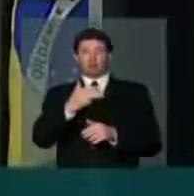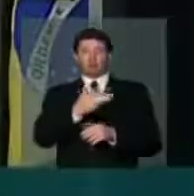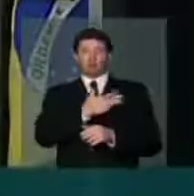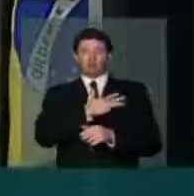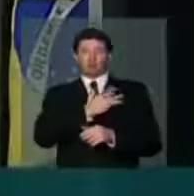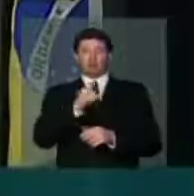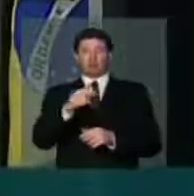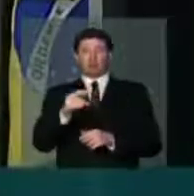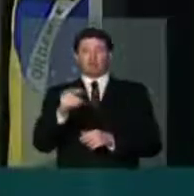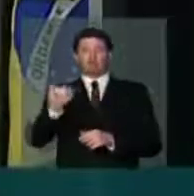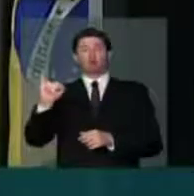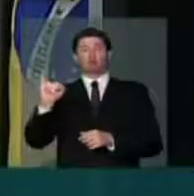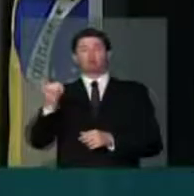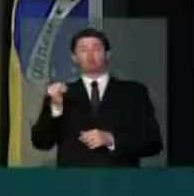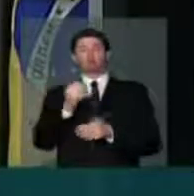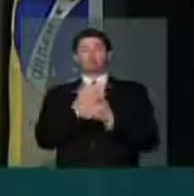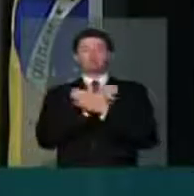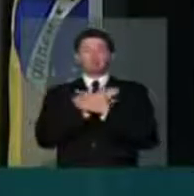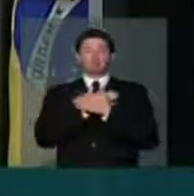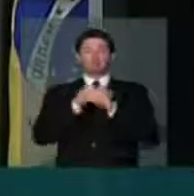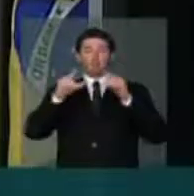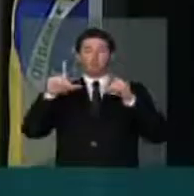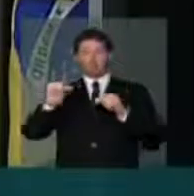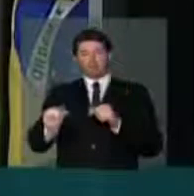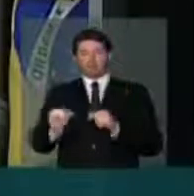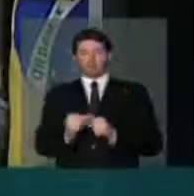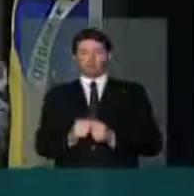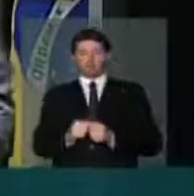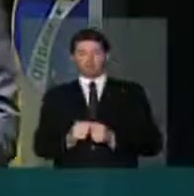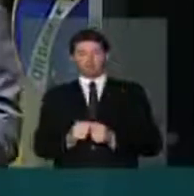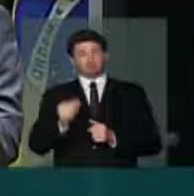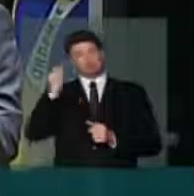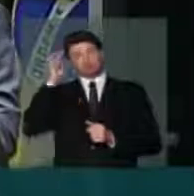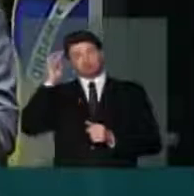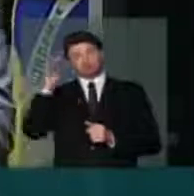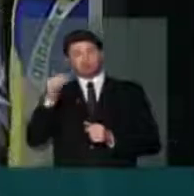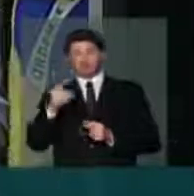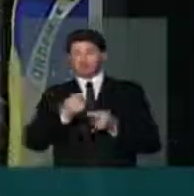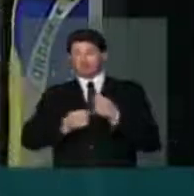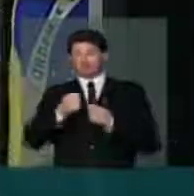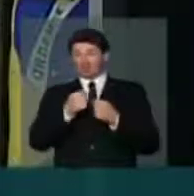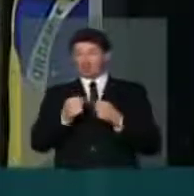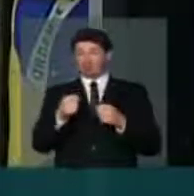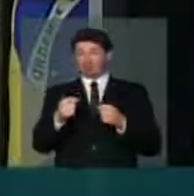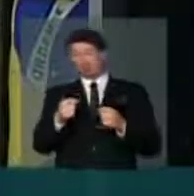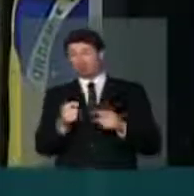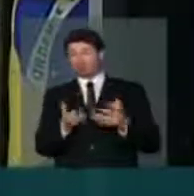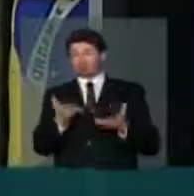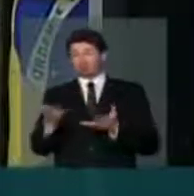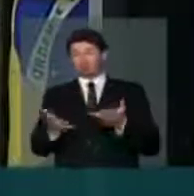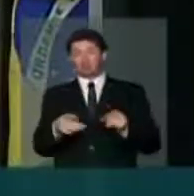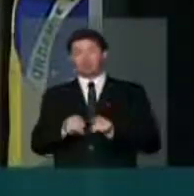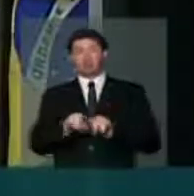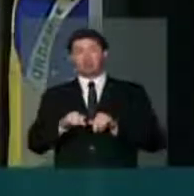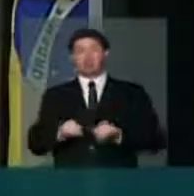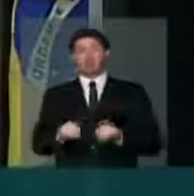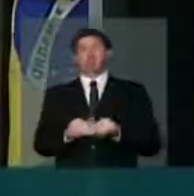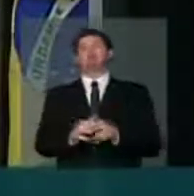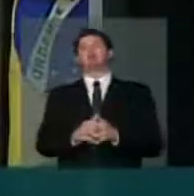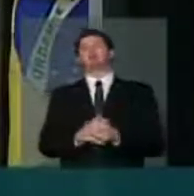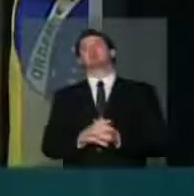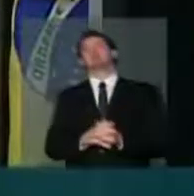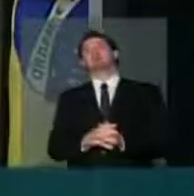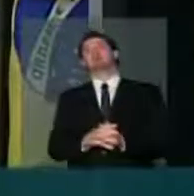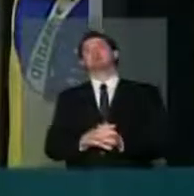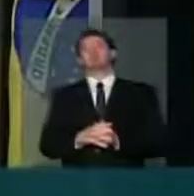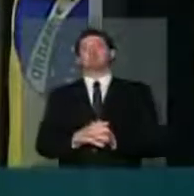as taxas baixas de desemprego. A expectativa dos economistas e do mercado